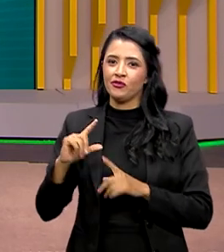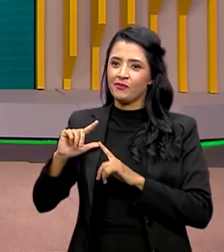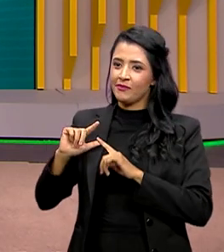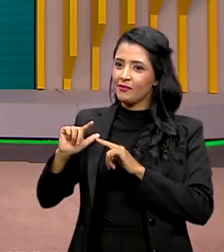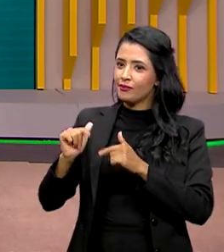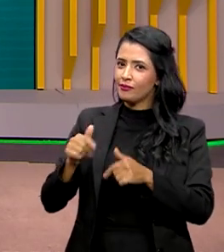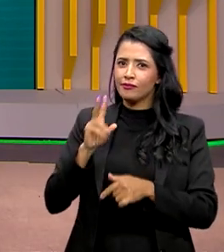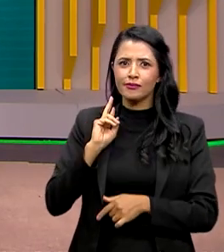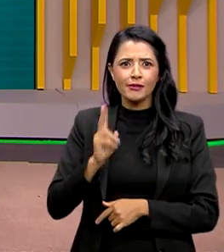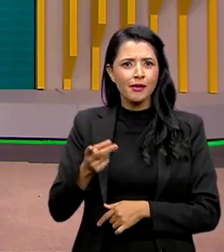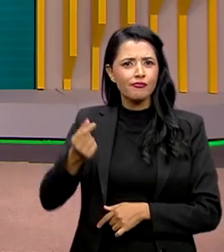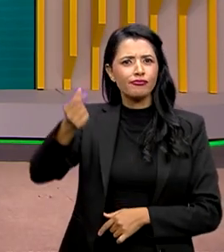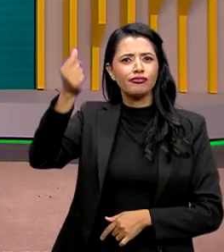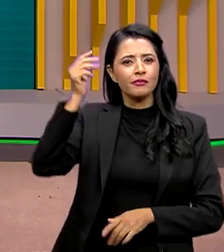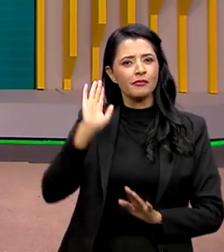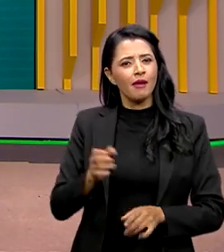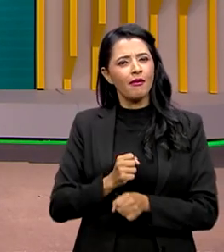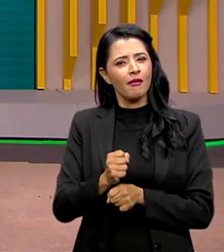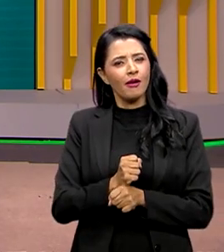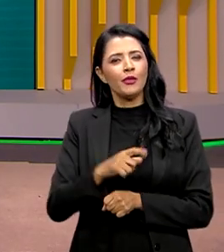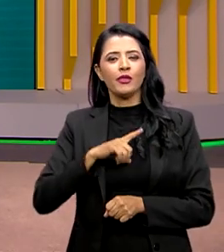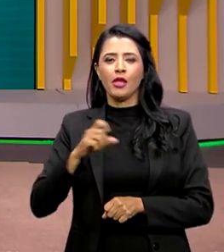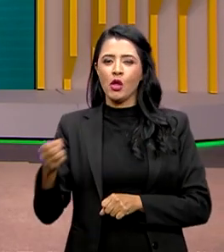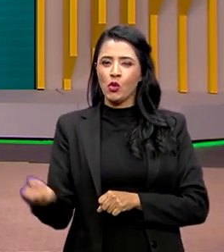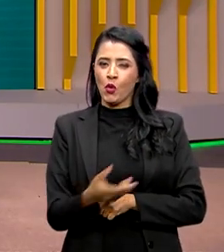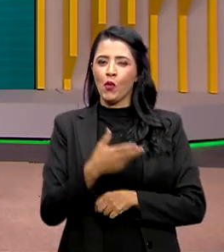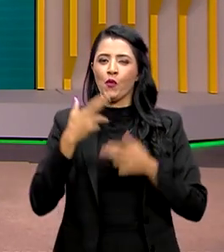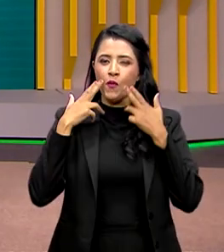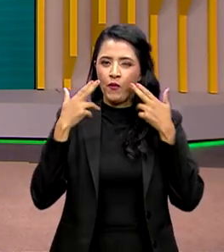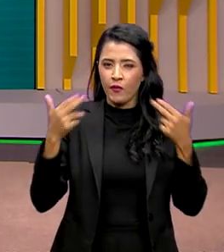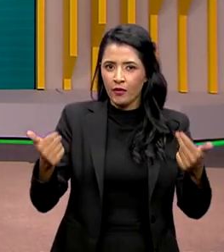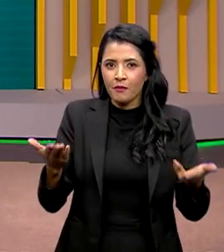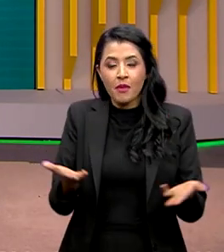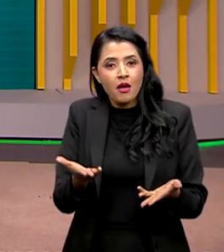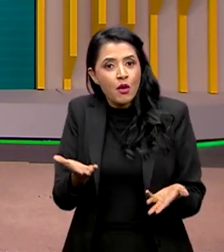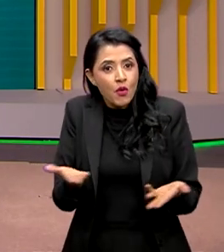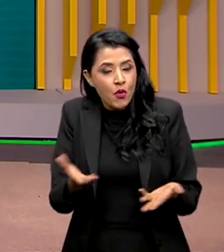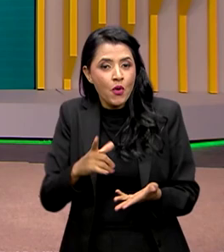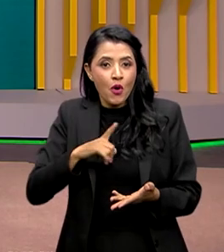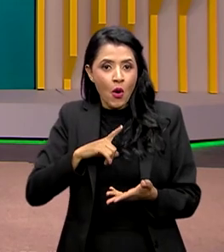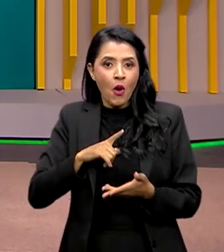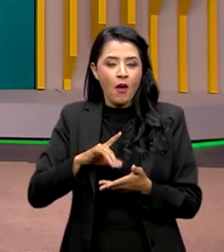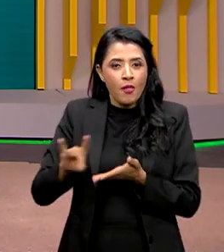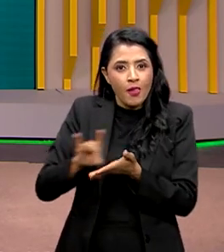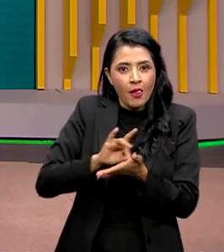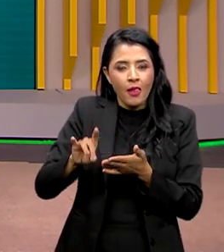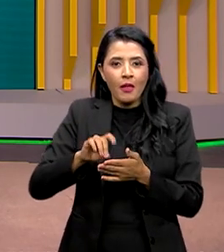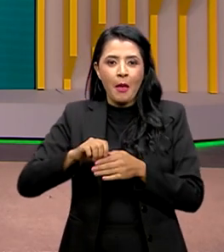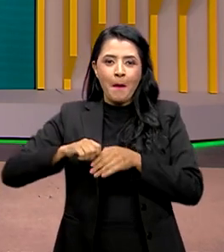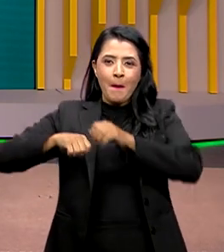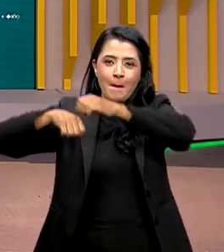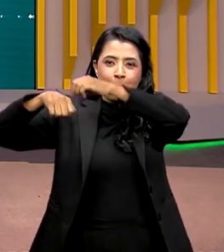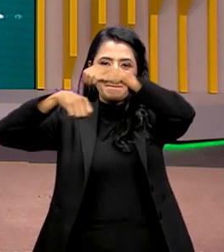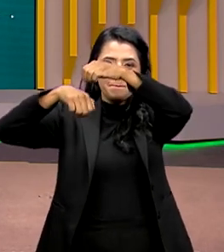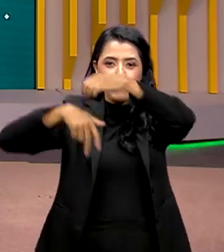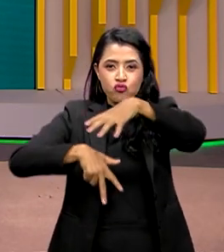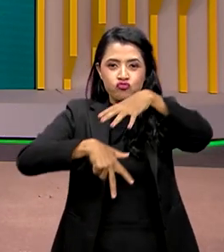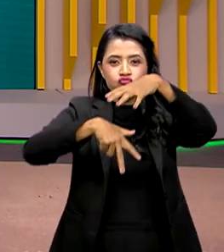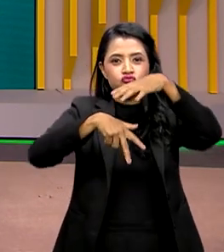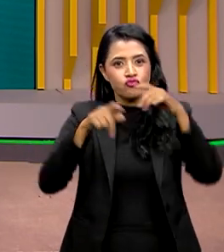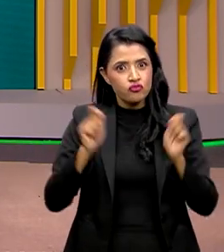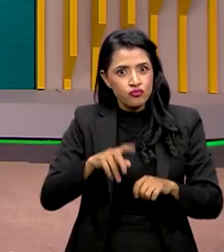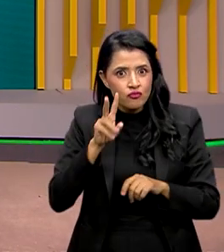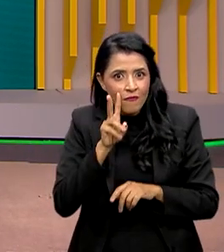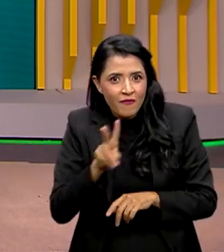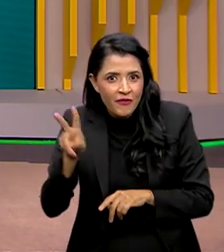tradição, mas a cada ano tem sempre uma novidade. Desta vez, até mesmo simuladores de saltos de paraquedas puderam ser